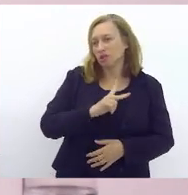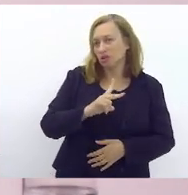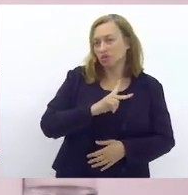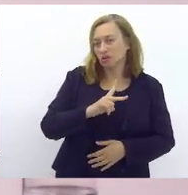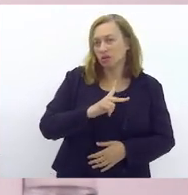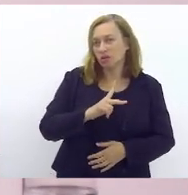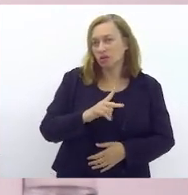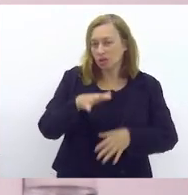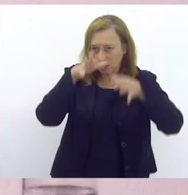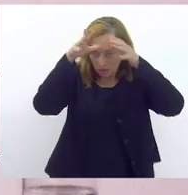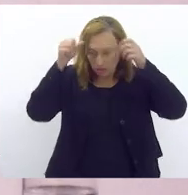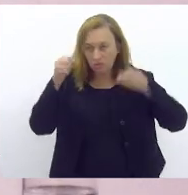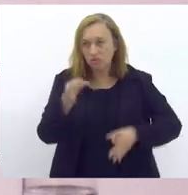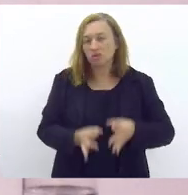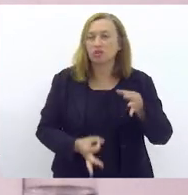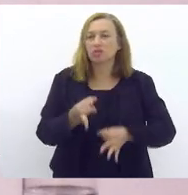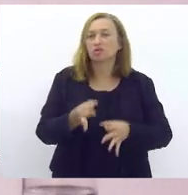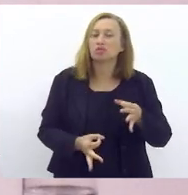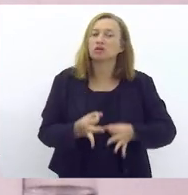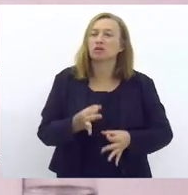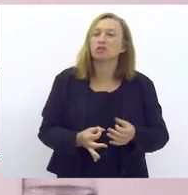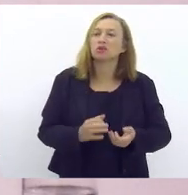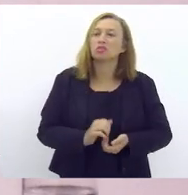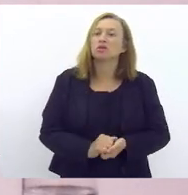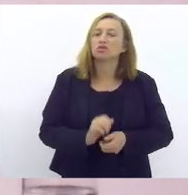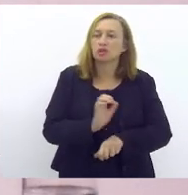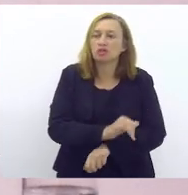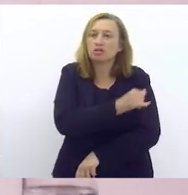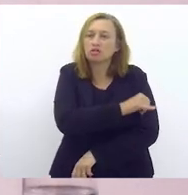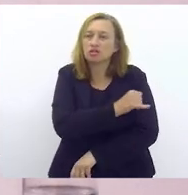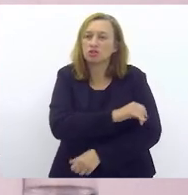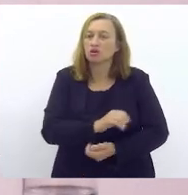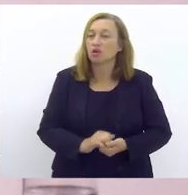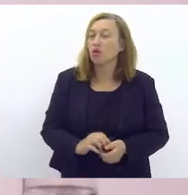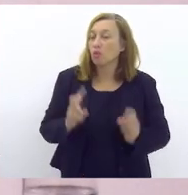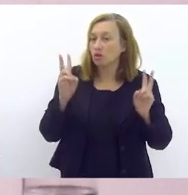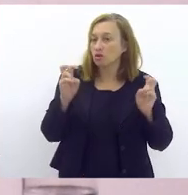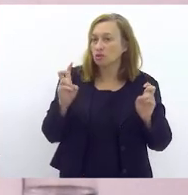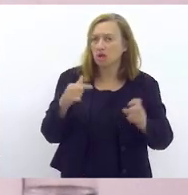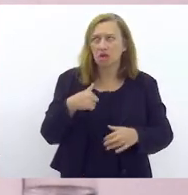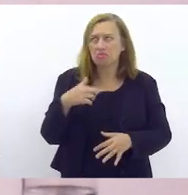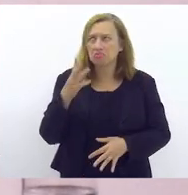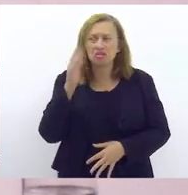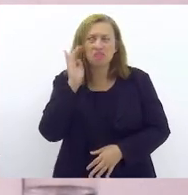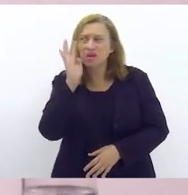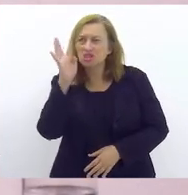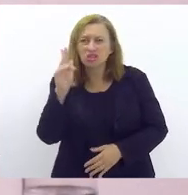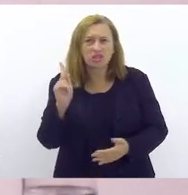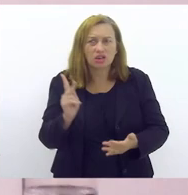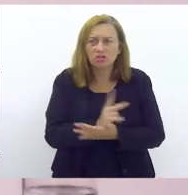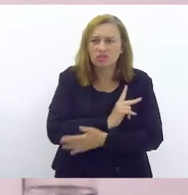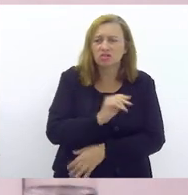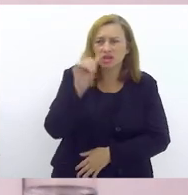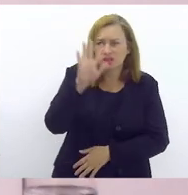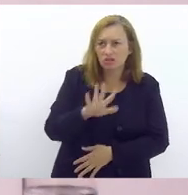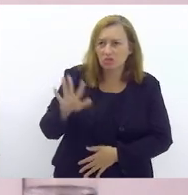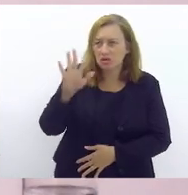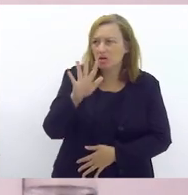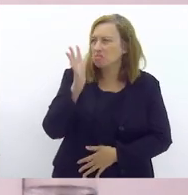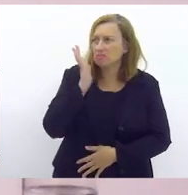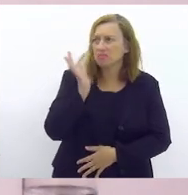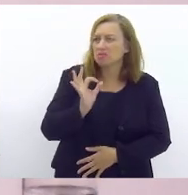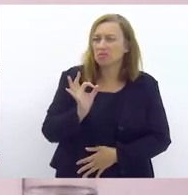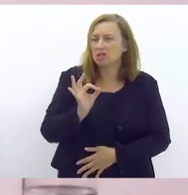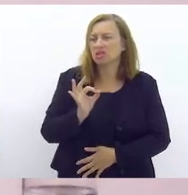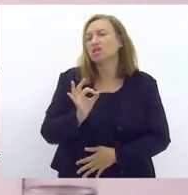de Justiça do Rio de Janeiro, a causa dos agentes de educação infantil, e eu nem tinha noção quando comecei que era nacional. Eu não tinha essa